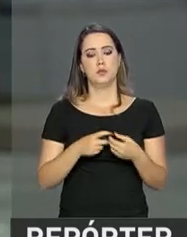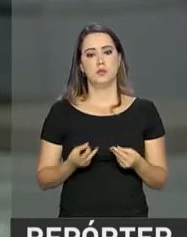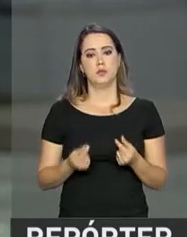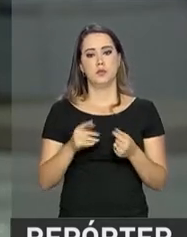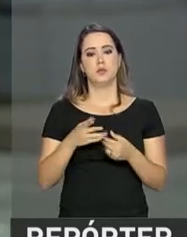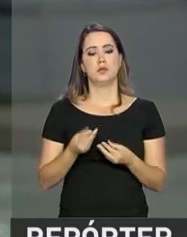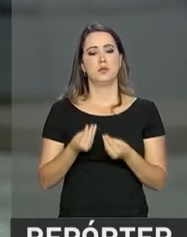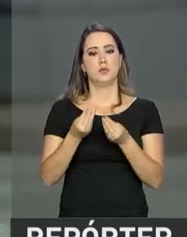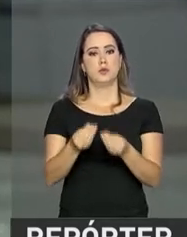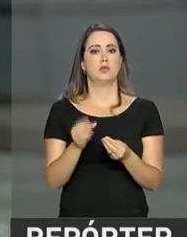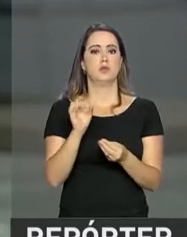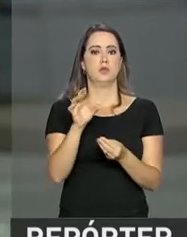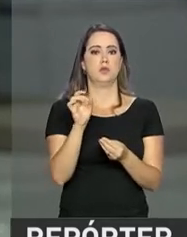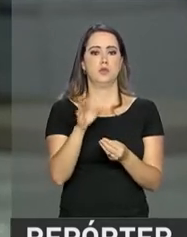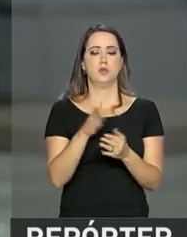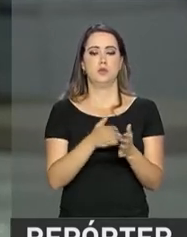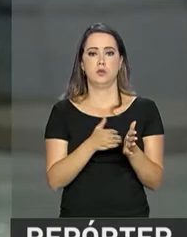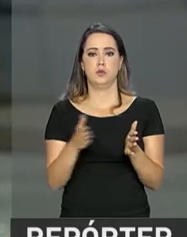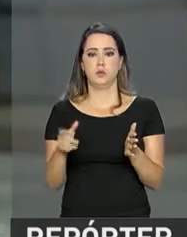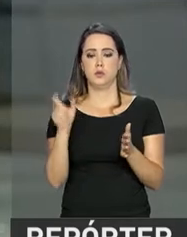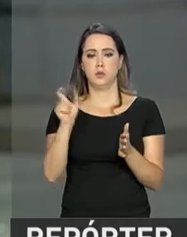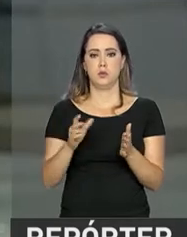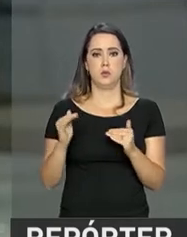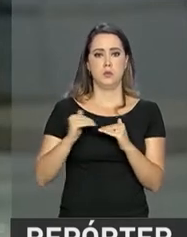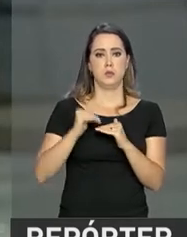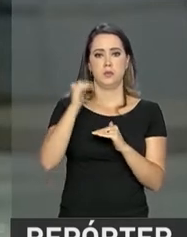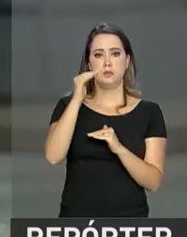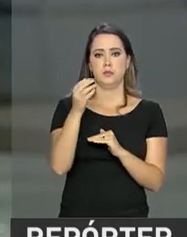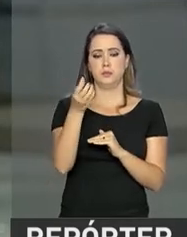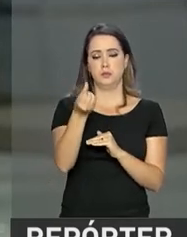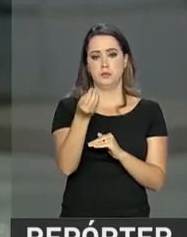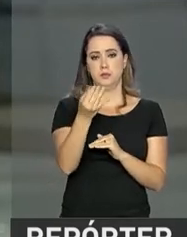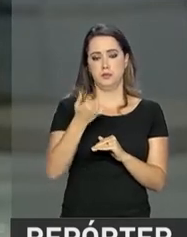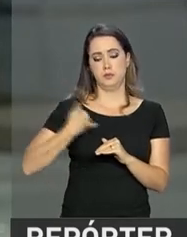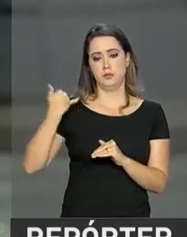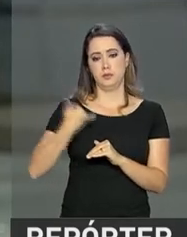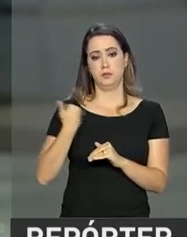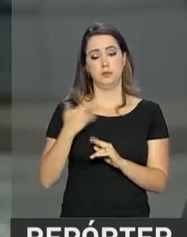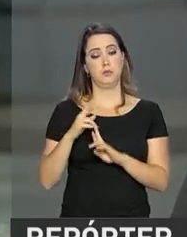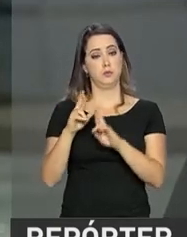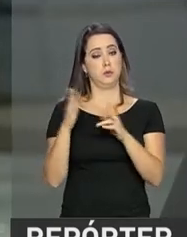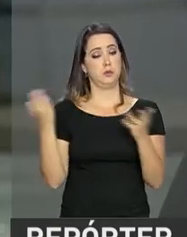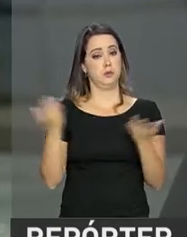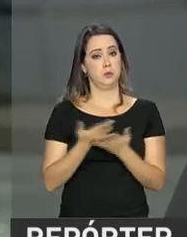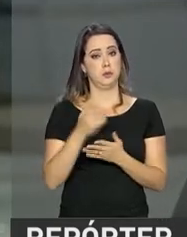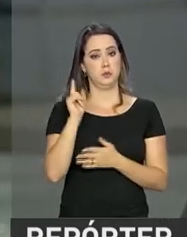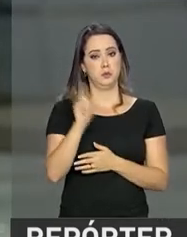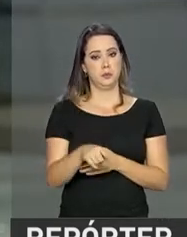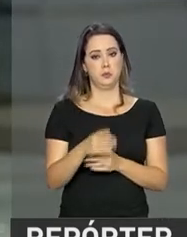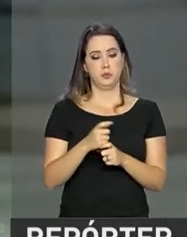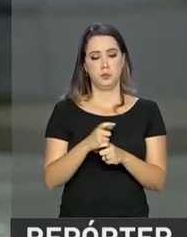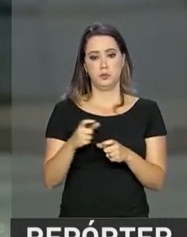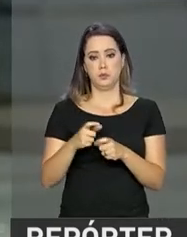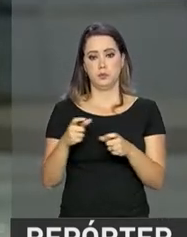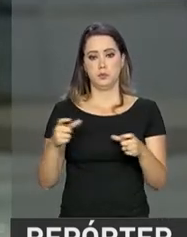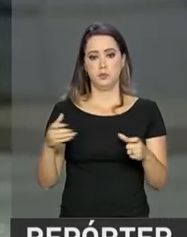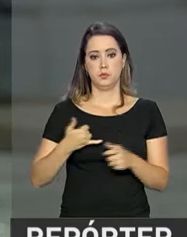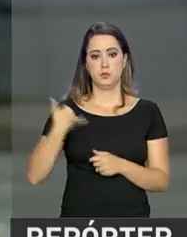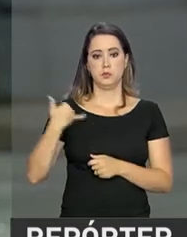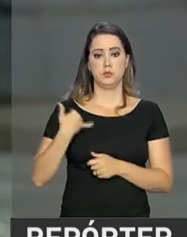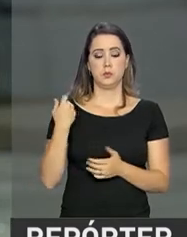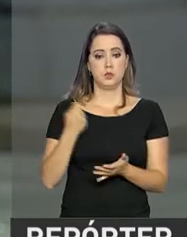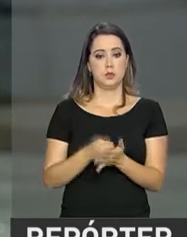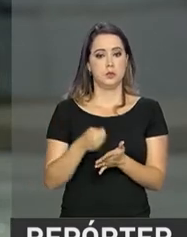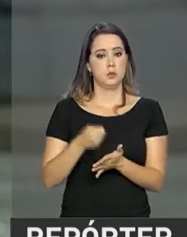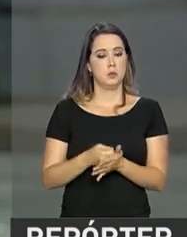ficar disponíveis apenas nesses casos para quem tem mais de 60 anos a expectativa roberta que a ampliação da idade de